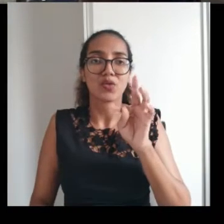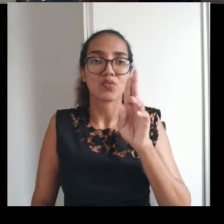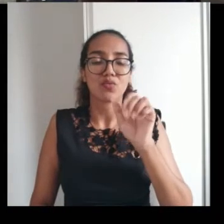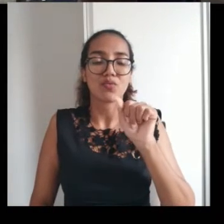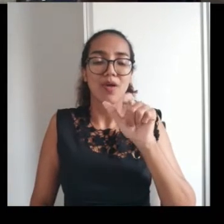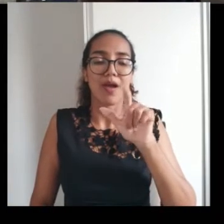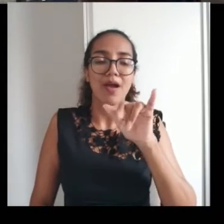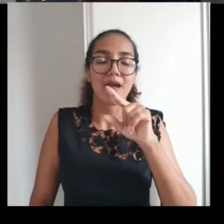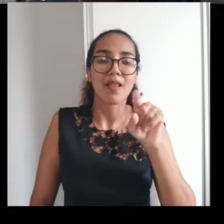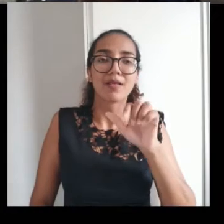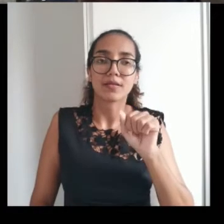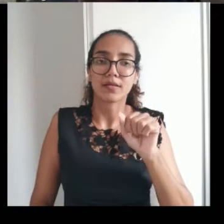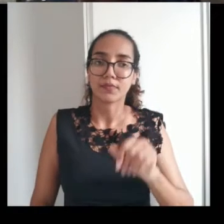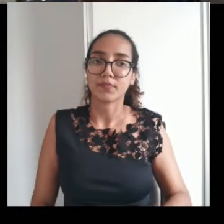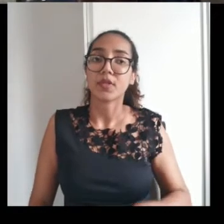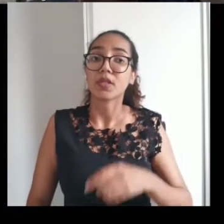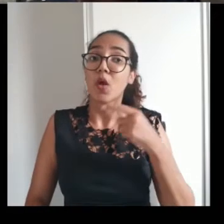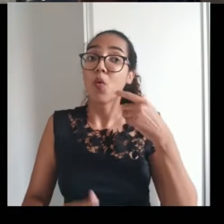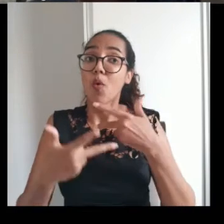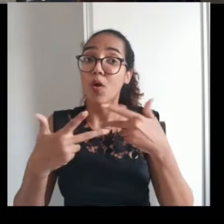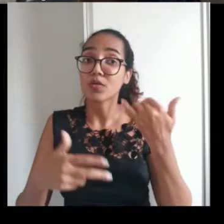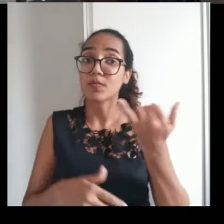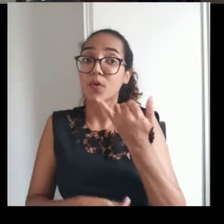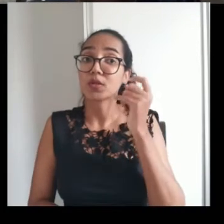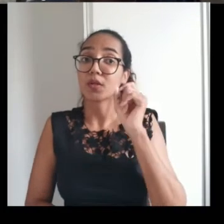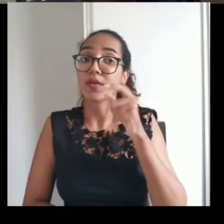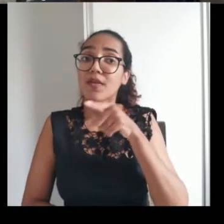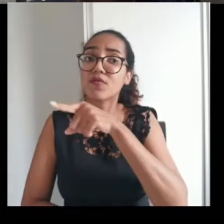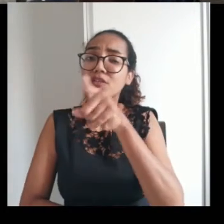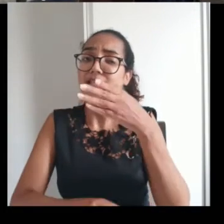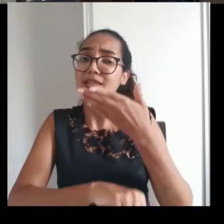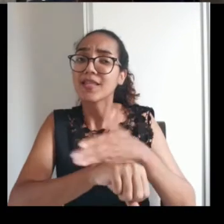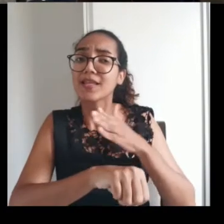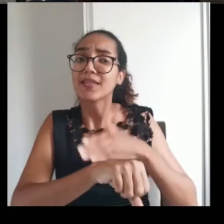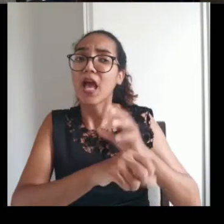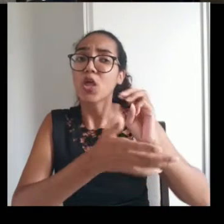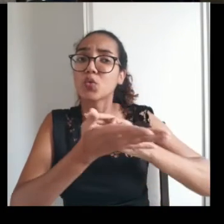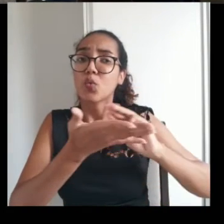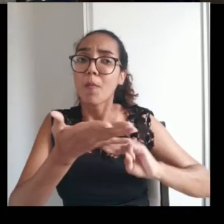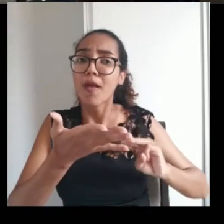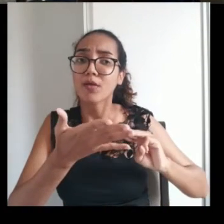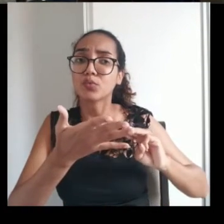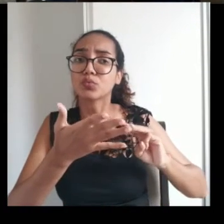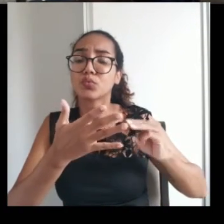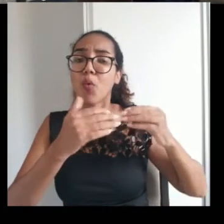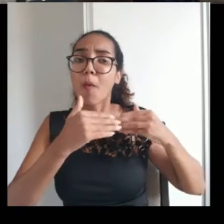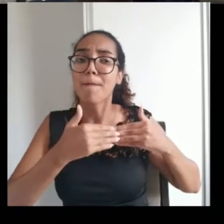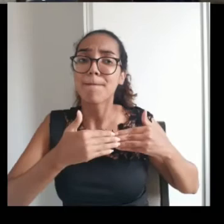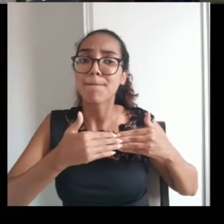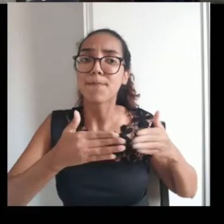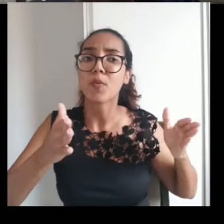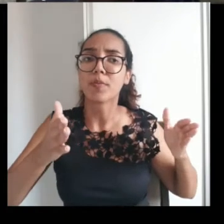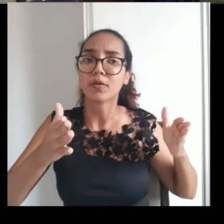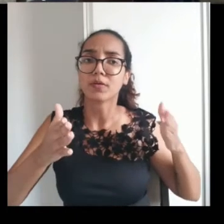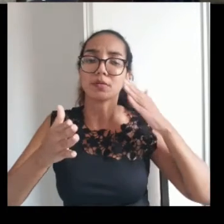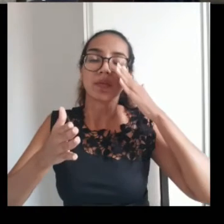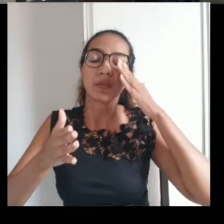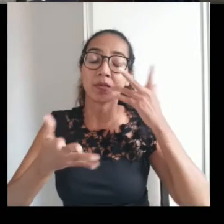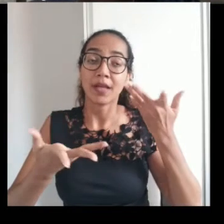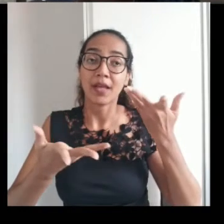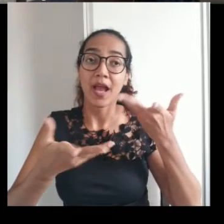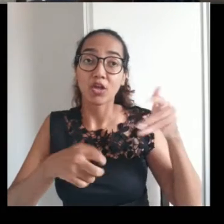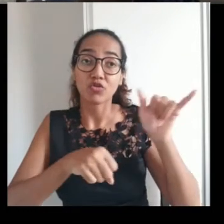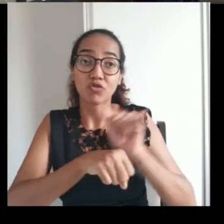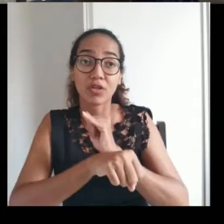nos métodos públicos, né, de qualquer classe que, porventura, a forma como você implementa